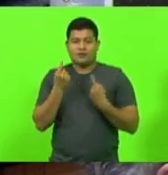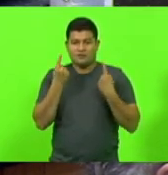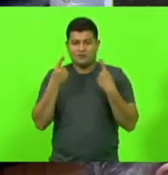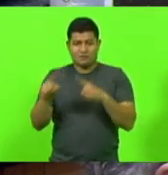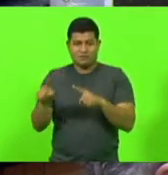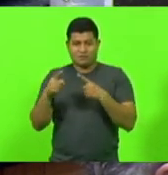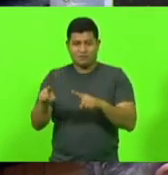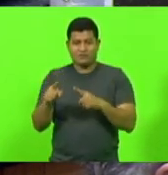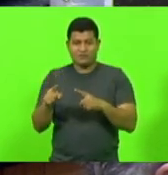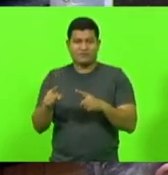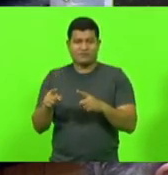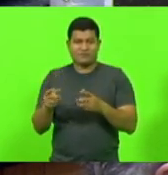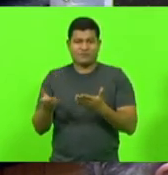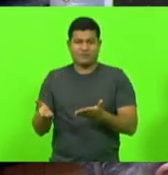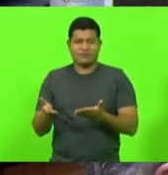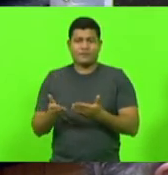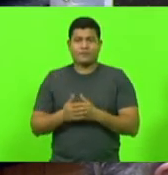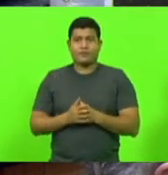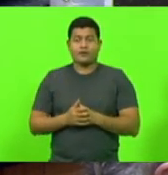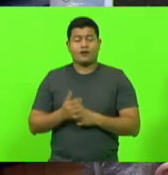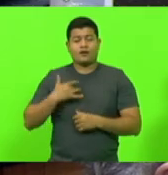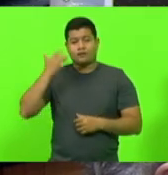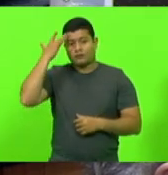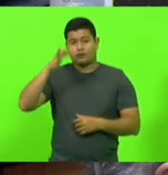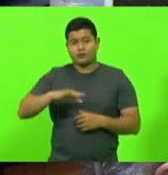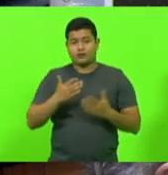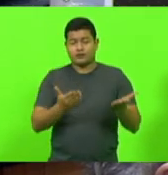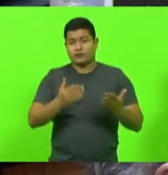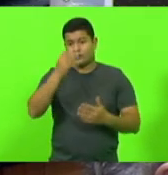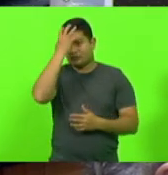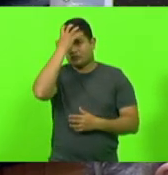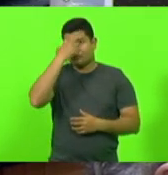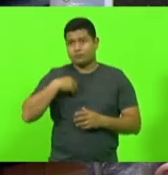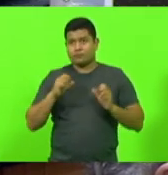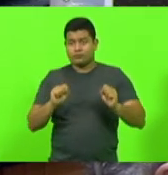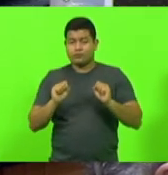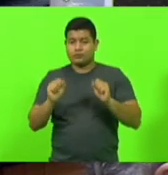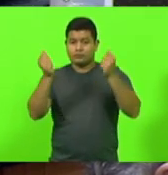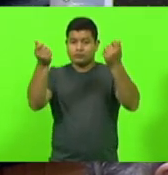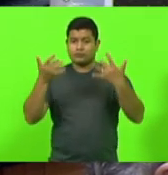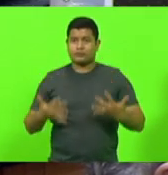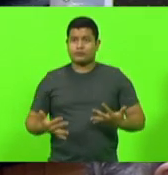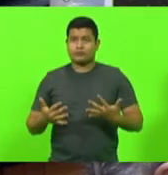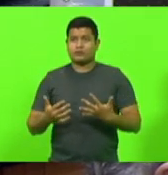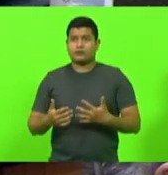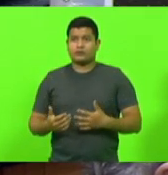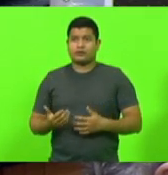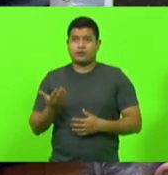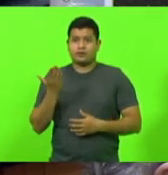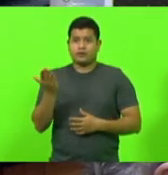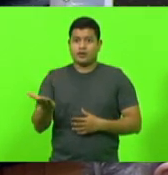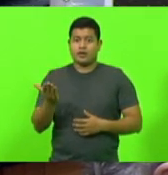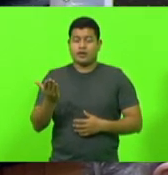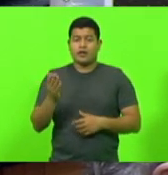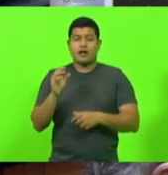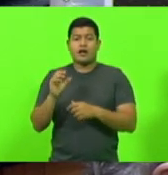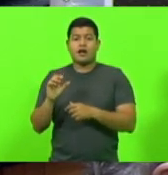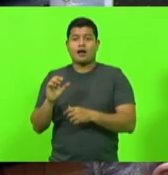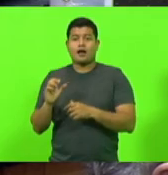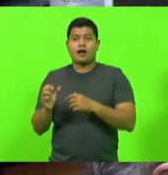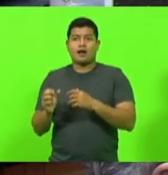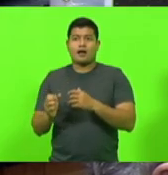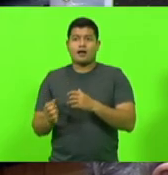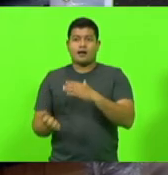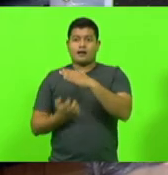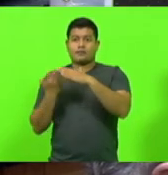Eu não sei se o deputado Ismael, que é o proponente do projeto, poderia nos explicar, mas e naquele caso em que a empresa não tiver